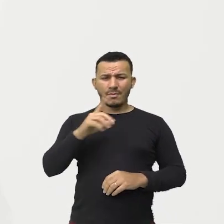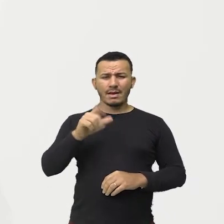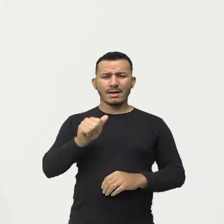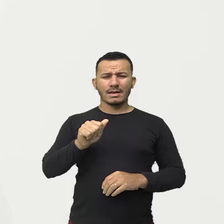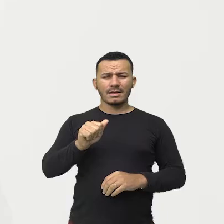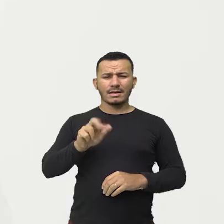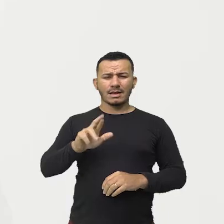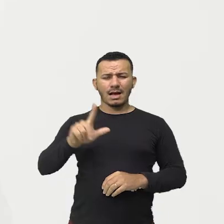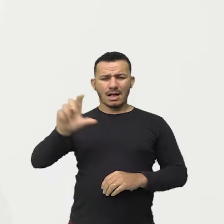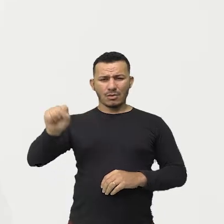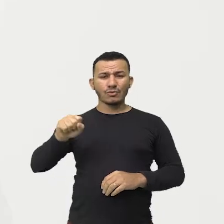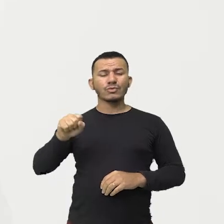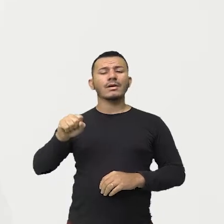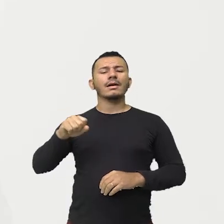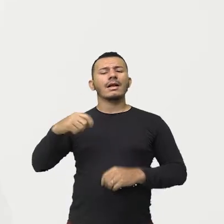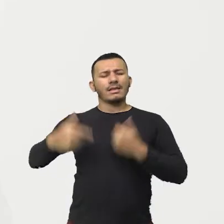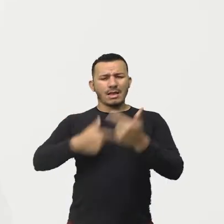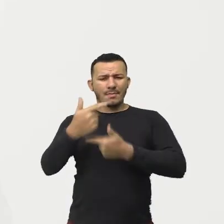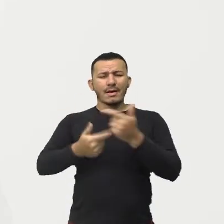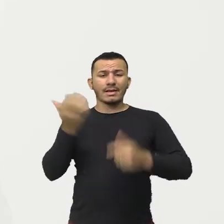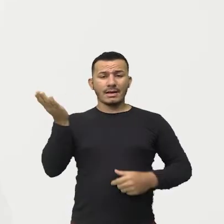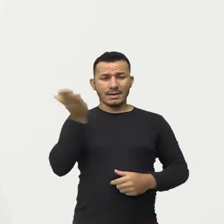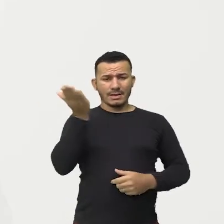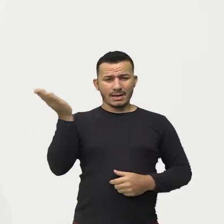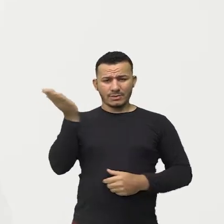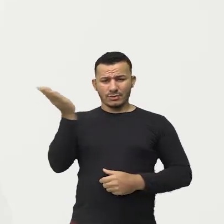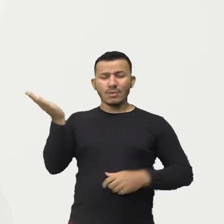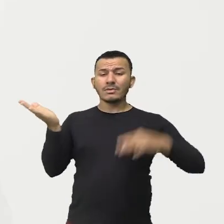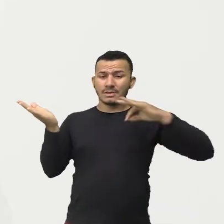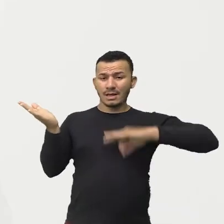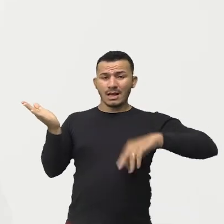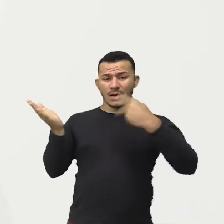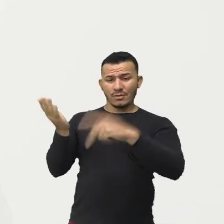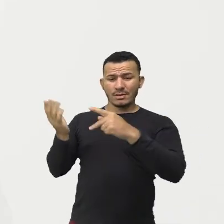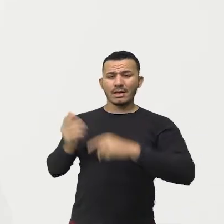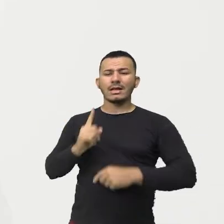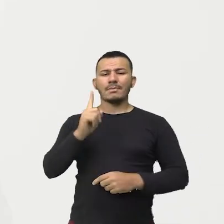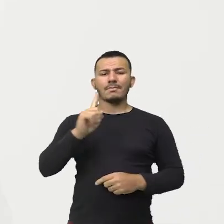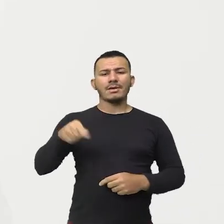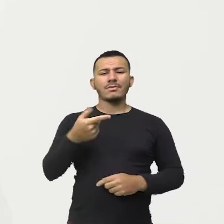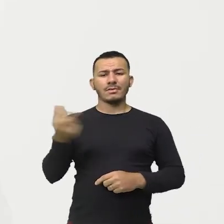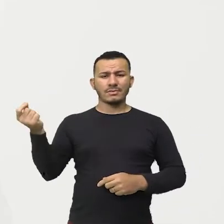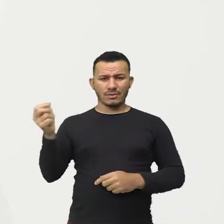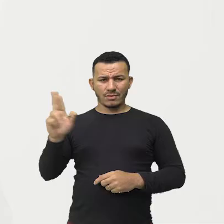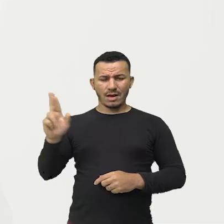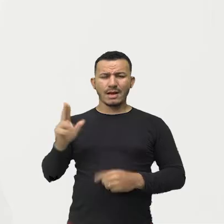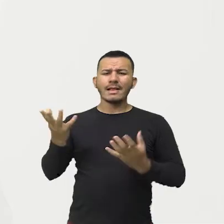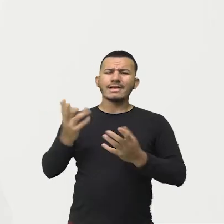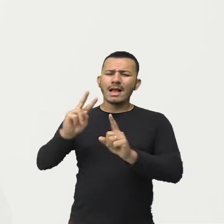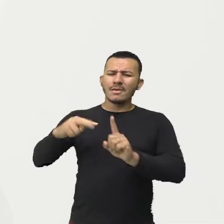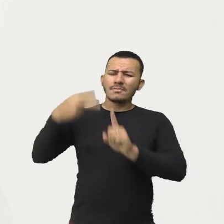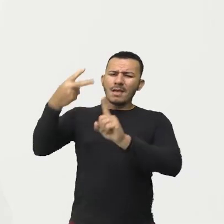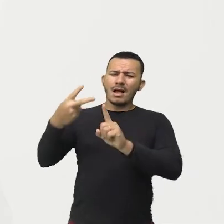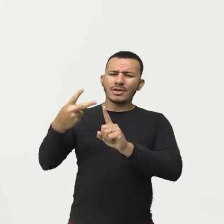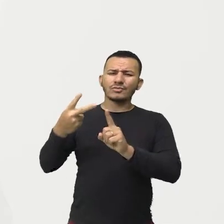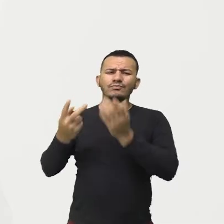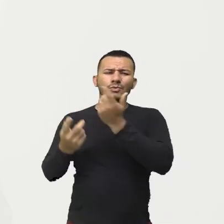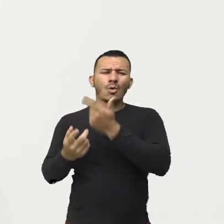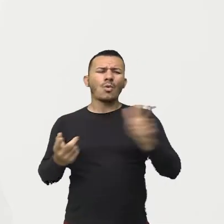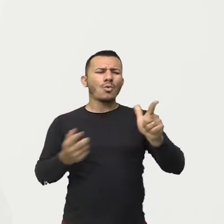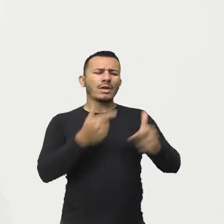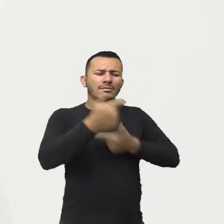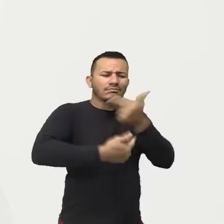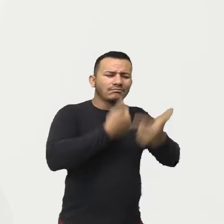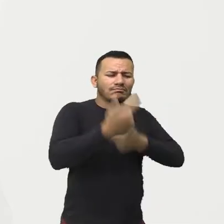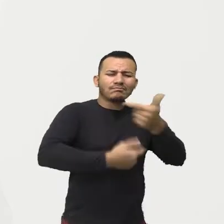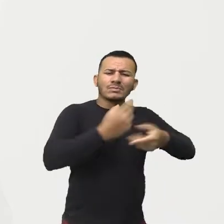garçom e o salário mensal de um garçom é de R$ 1.200. Para aumentar sua renda, ele pretende trabalhar em festa